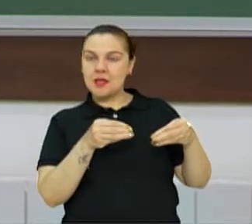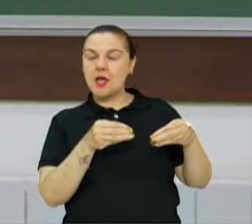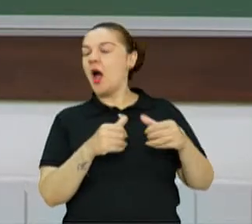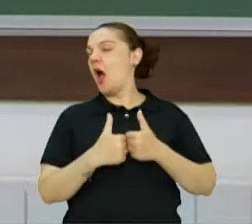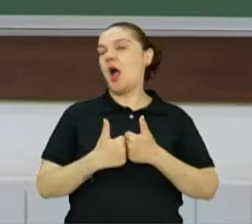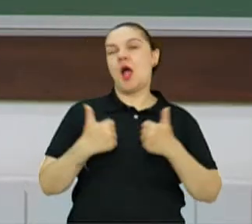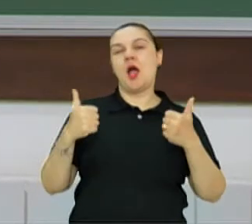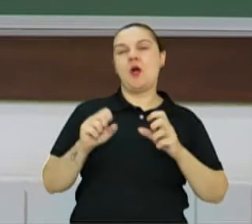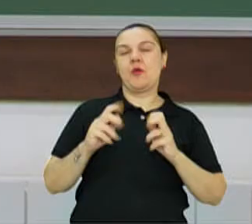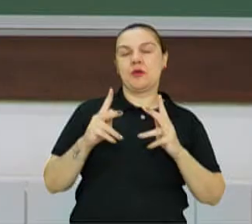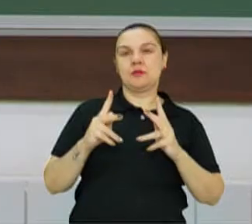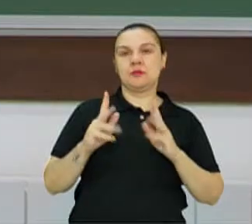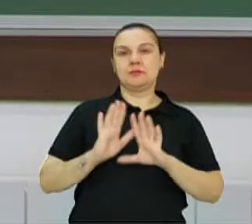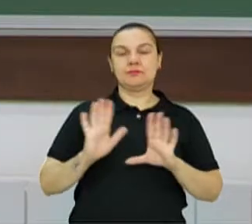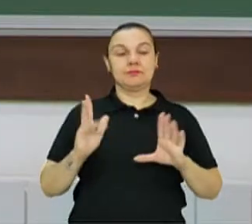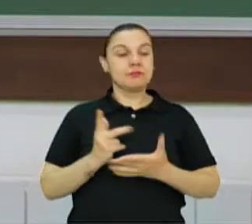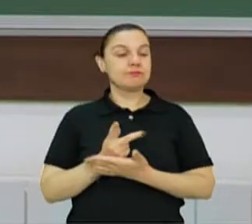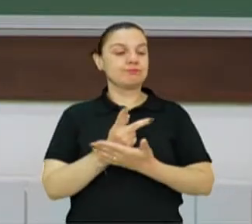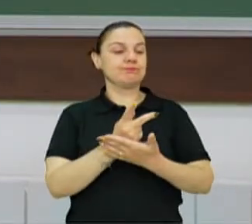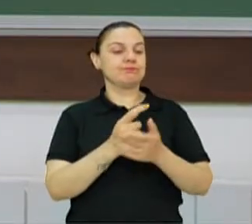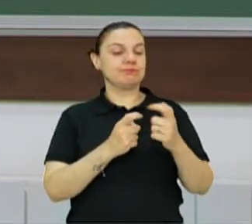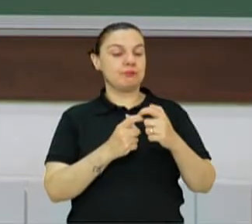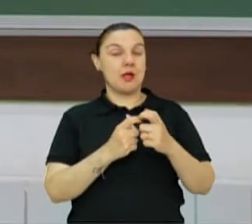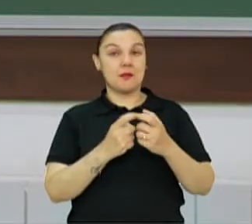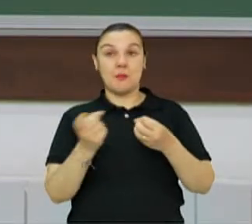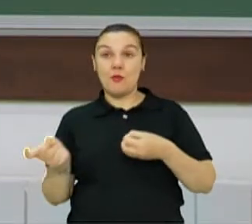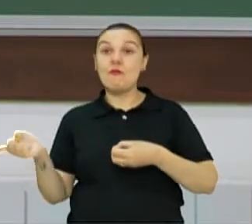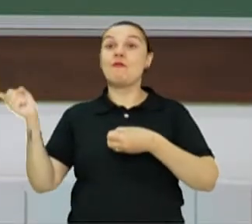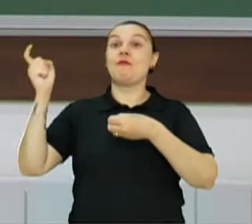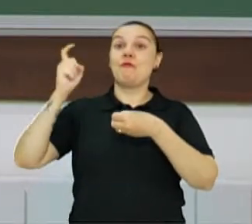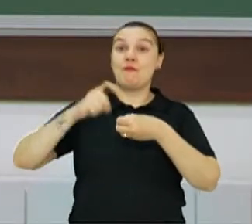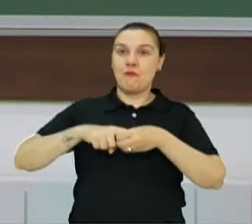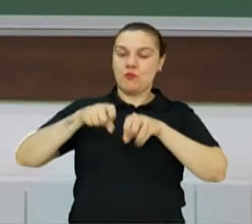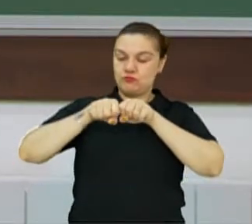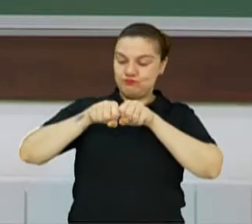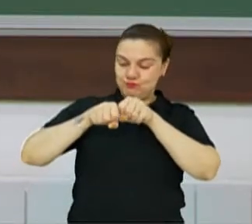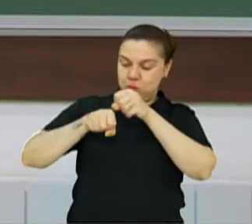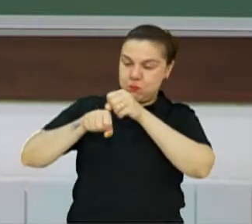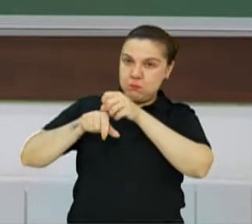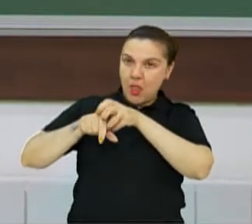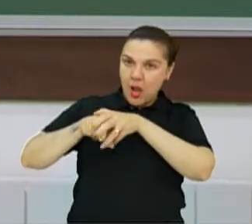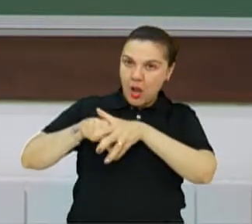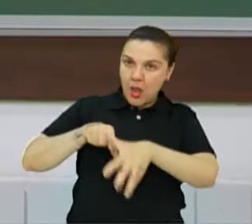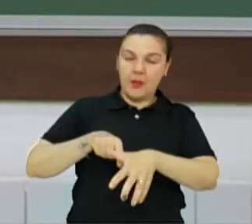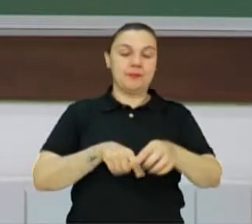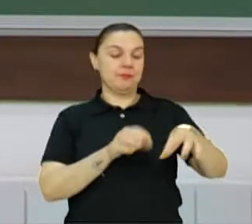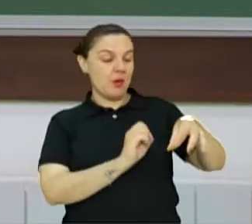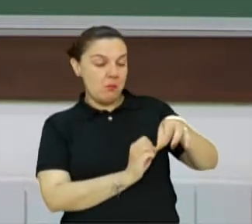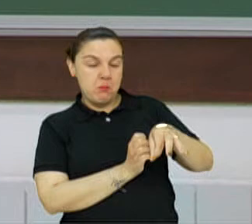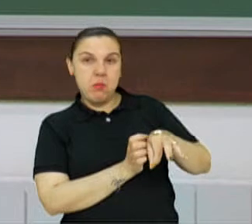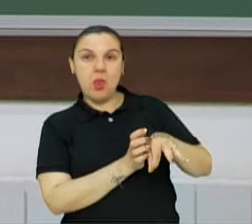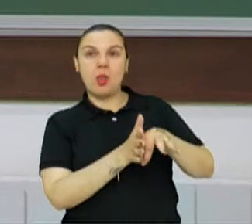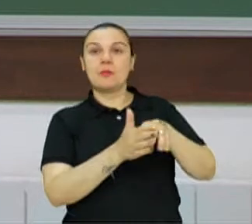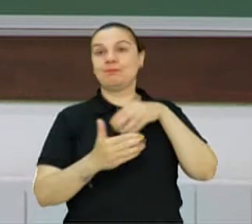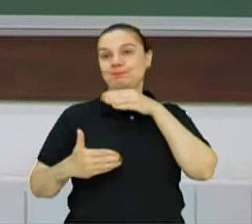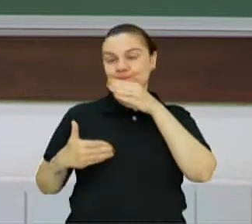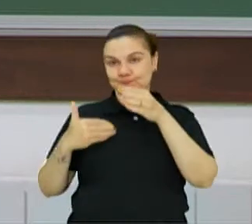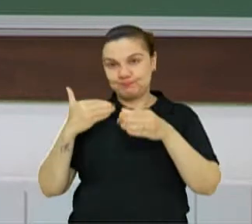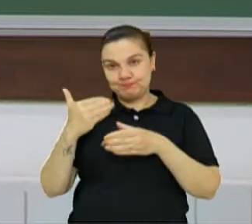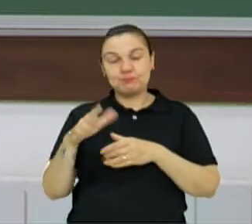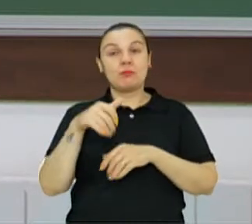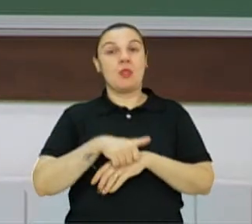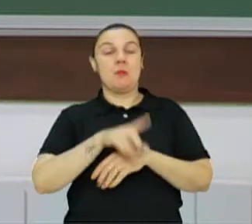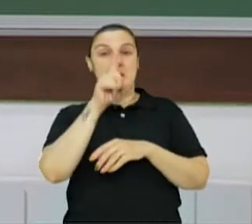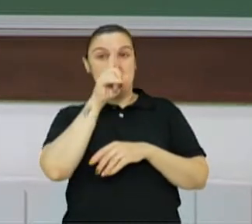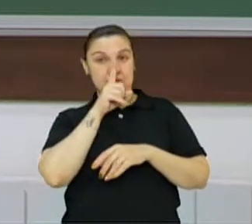tudo ok já, né? Não procura o médico, mas aí daqui a pouco ela está com as lesões de novo e a doença vai evoluindo para